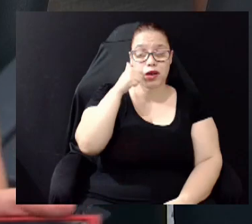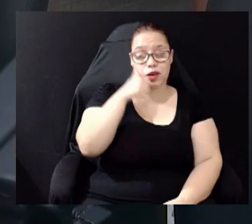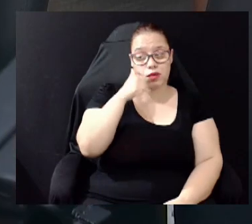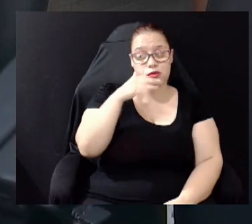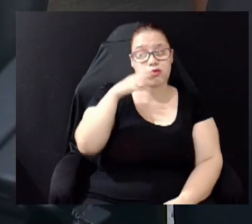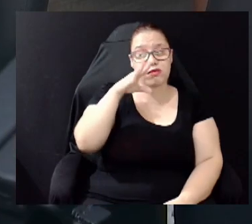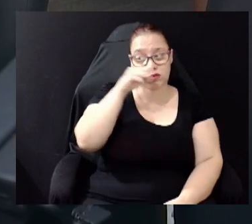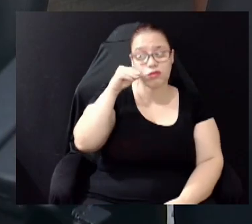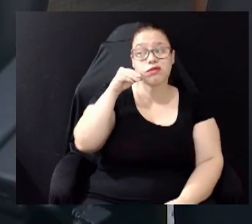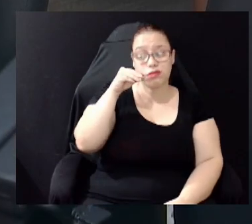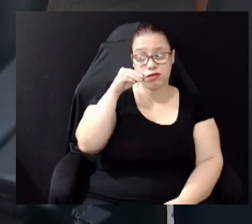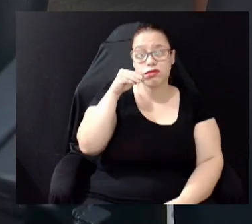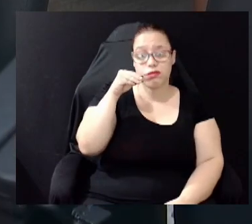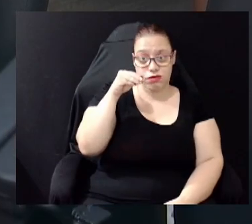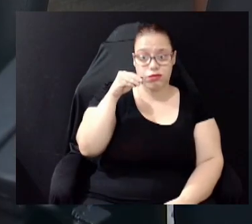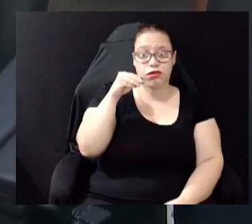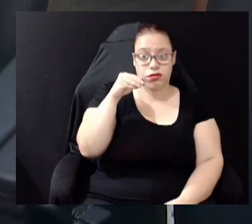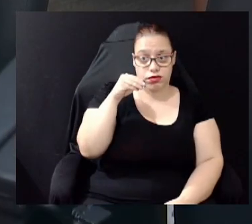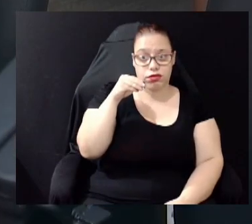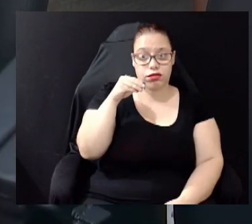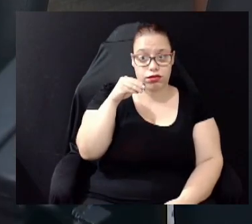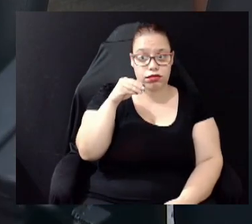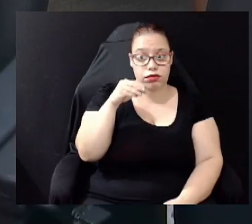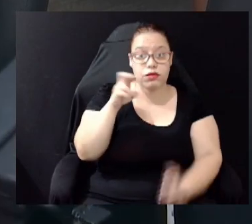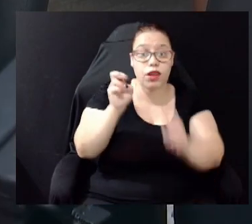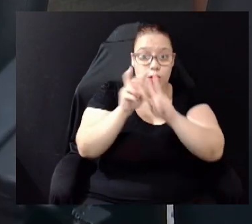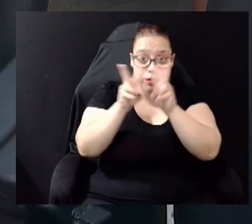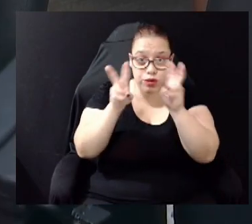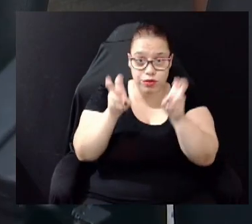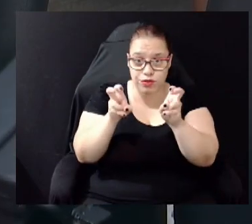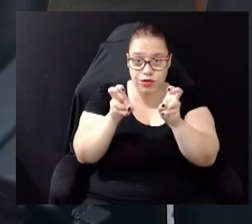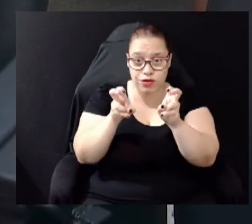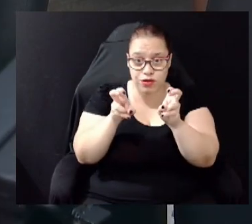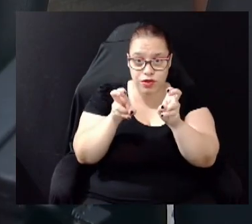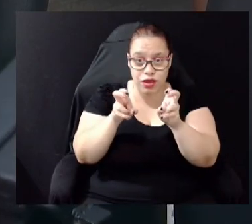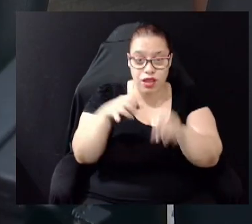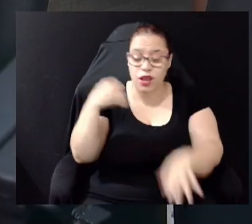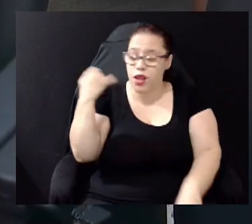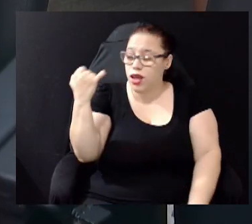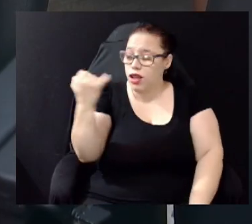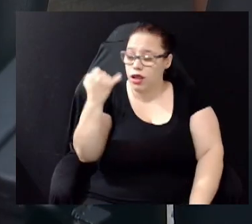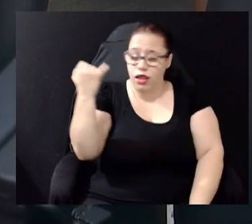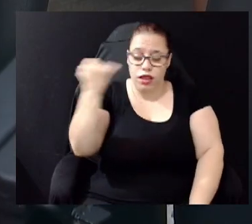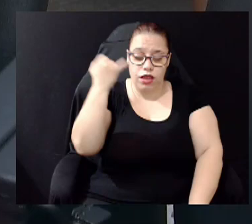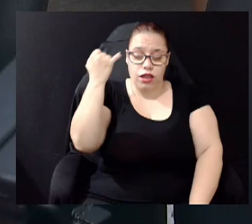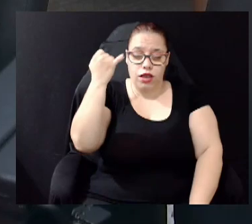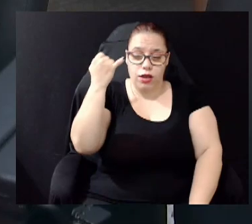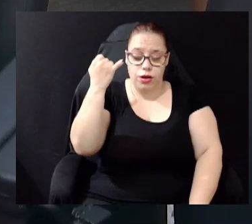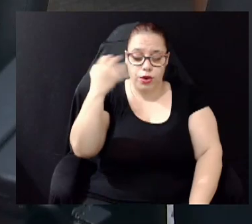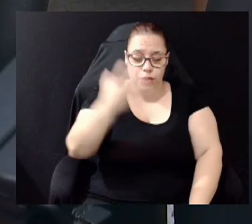essa é um tema muito fundamental do suicídio,